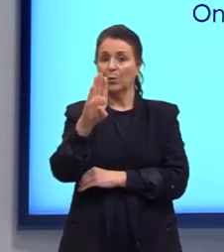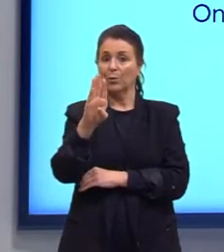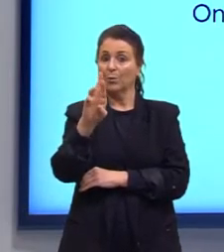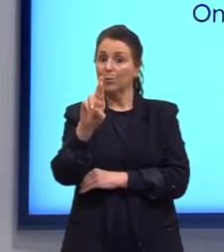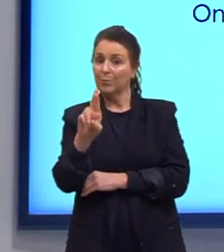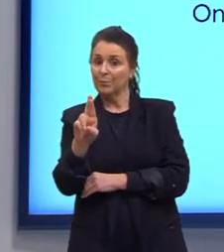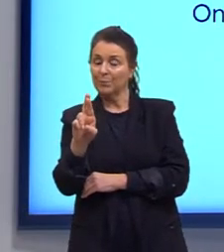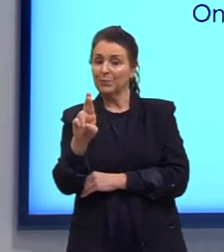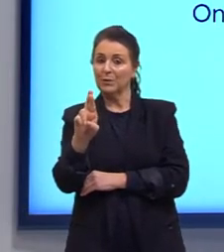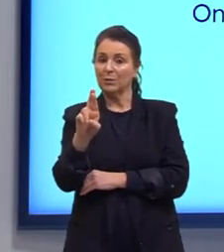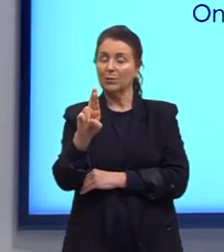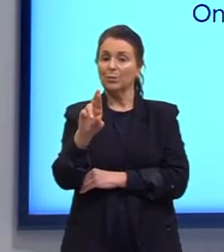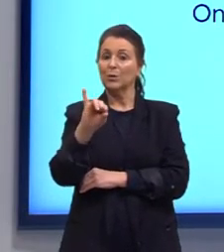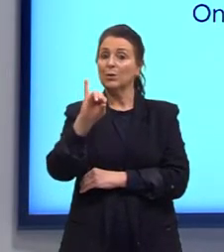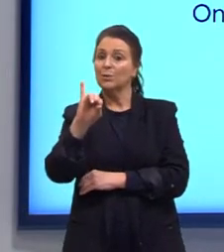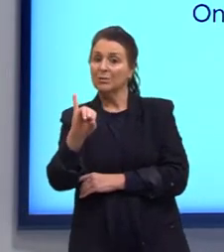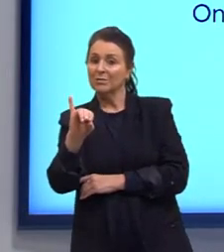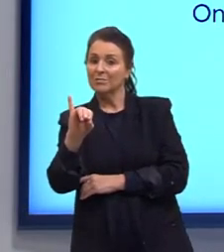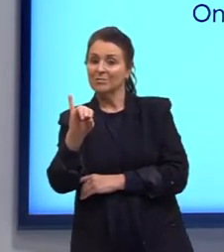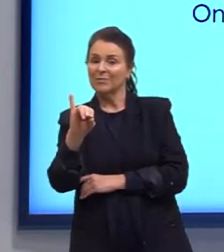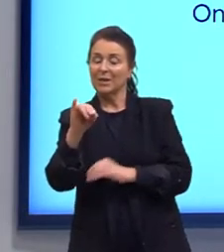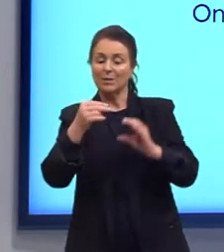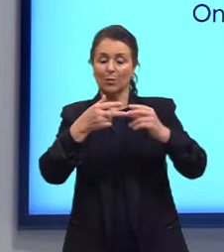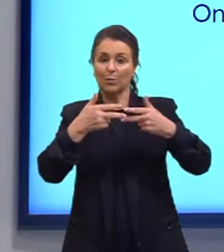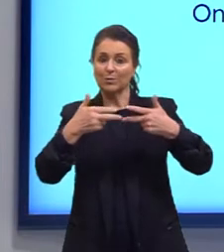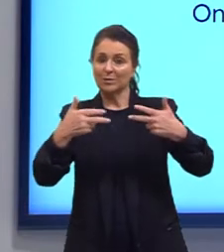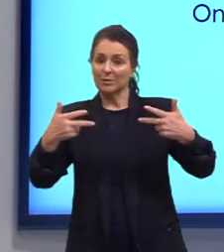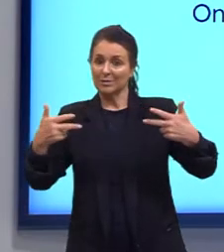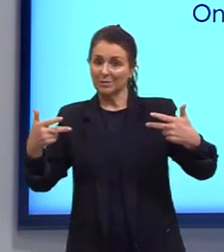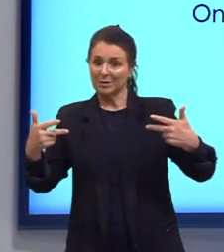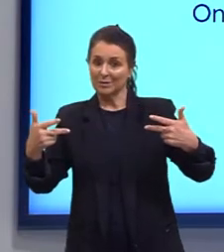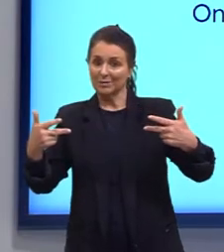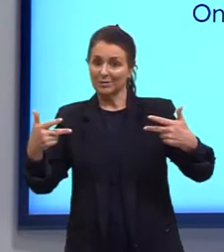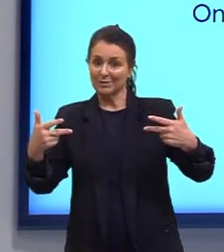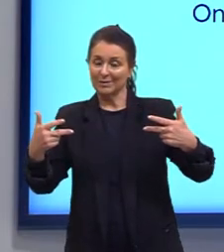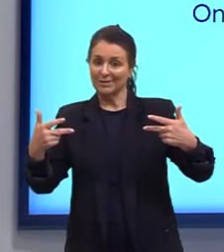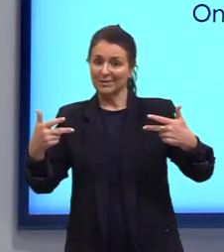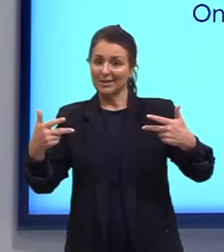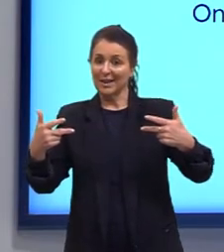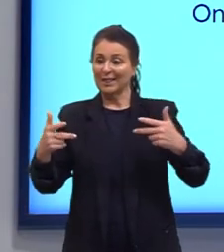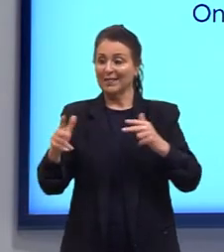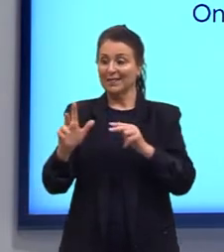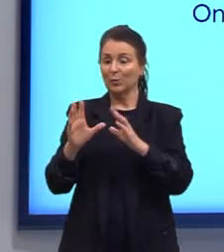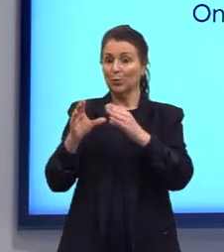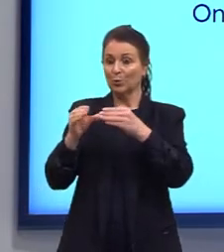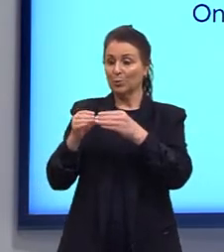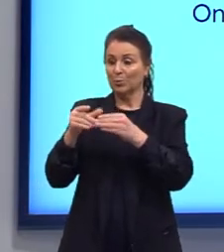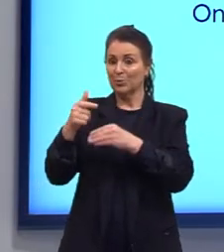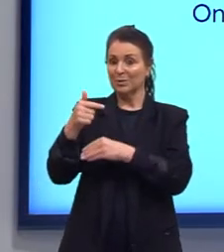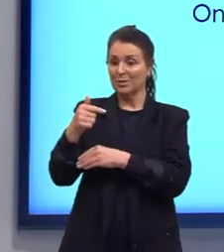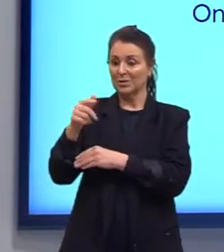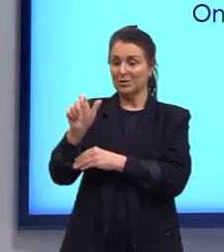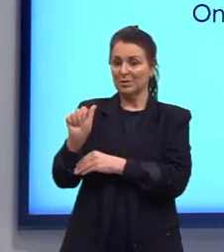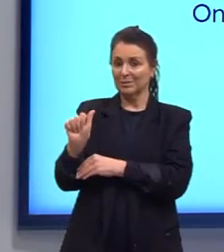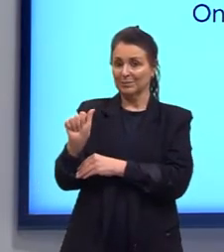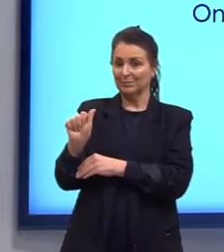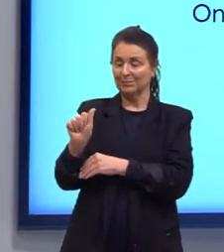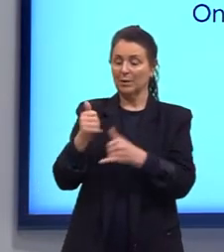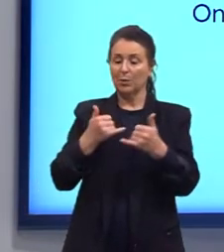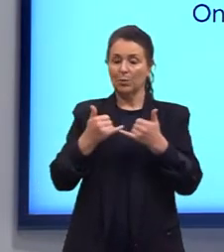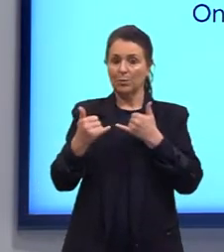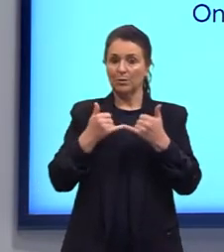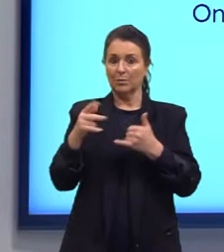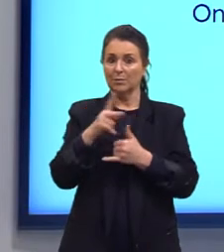bromo o BR e o iodo que são os elementos que estão aí família 7A aqui eu trouxe um exemplo